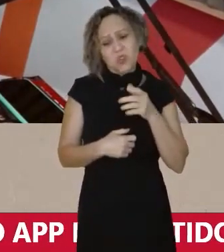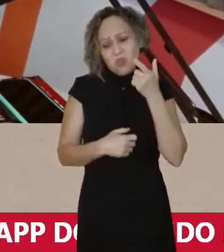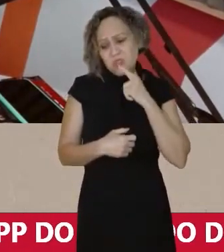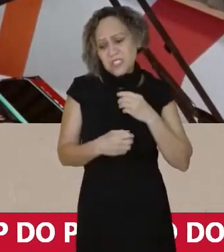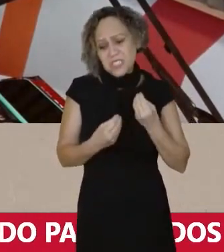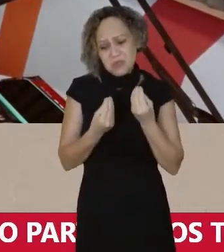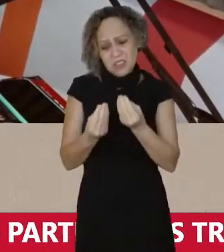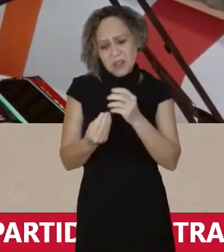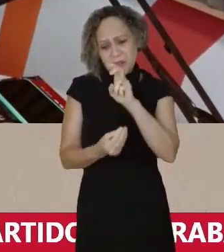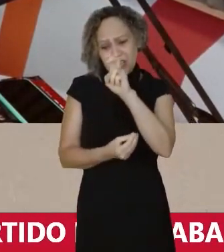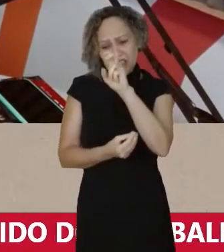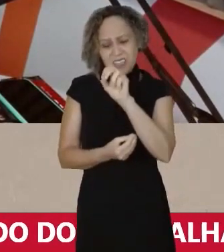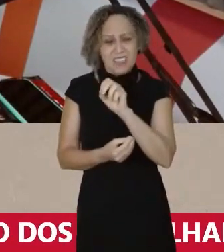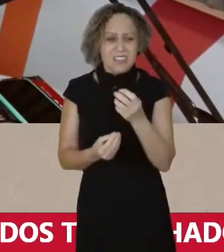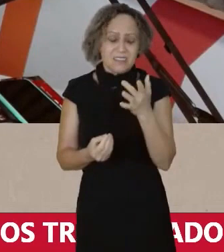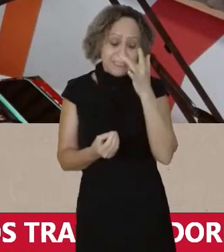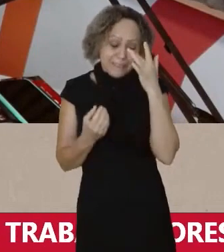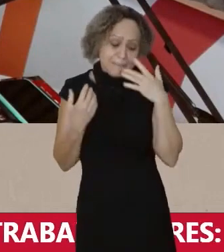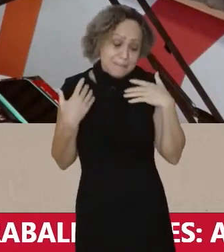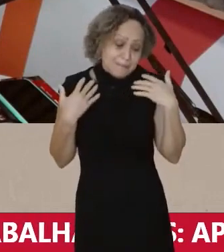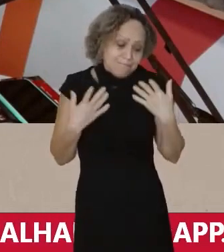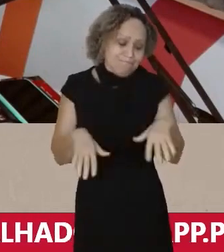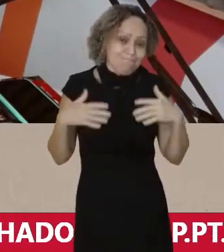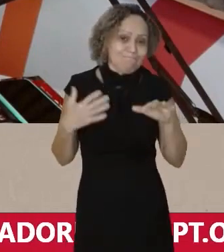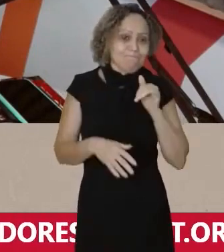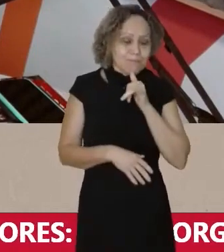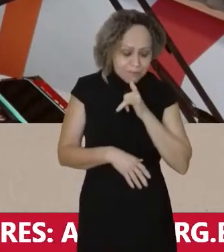voltamos abaixo da miséria no nosso país, infelizmente.